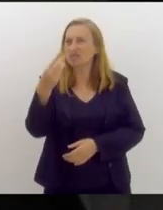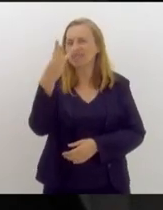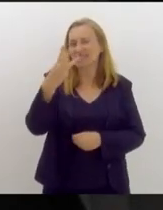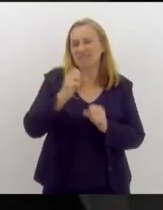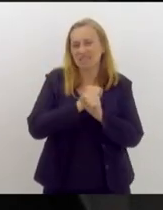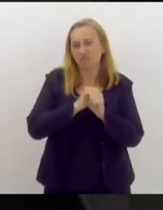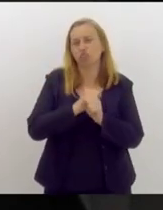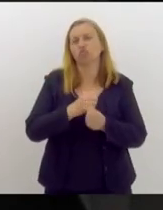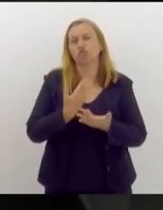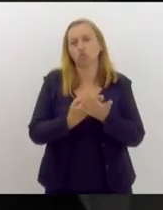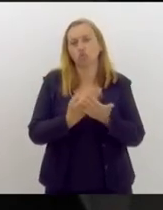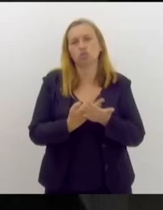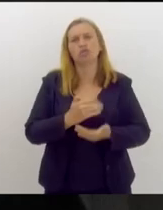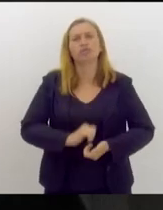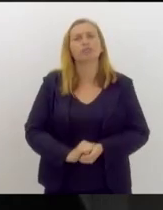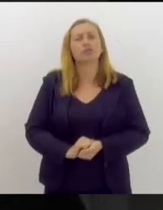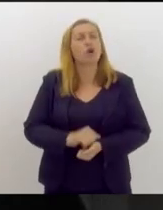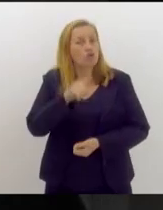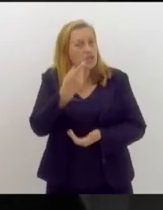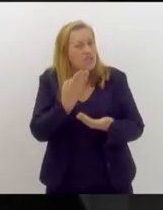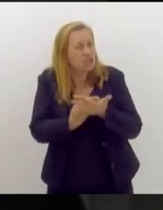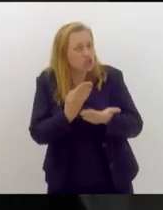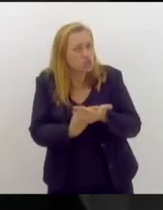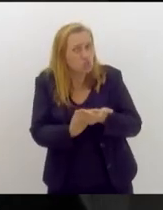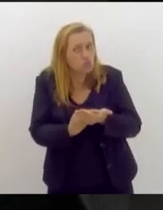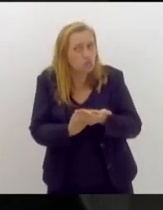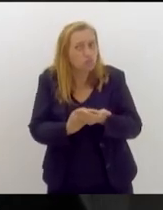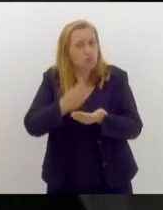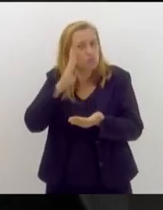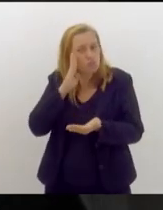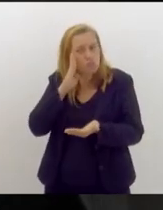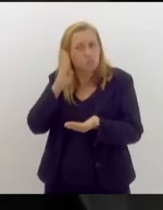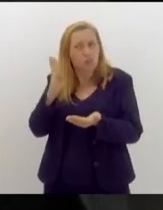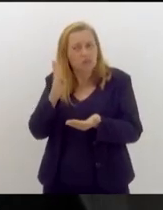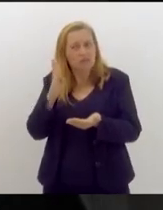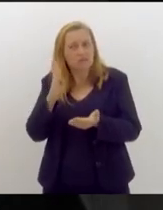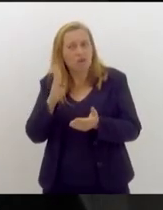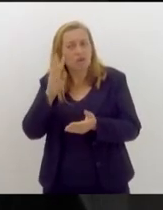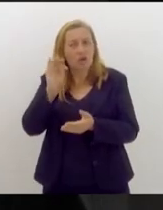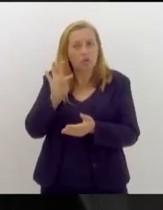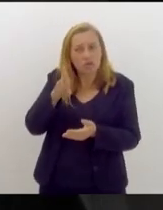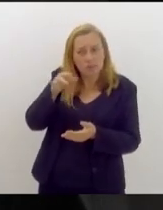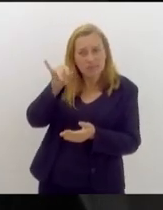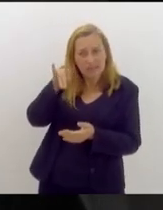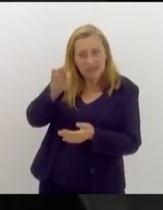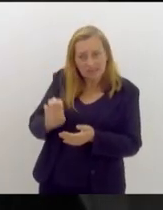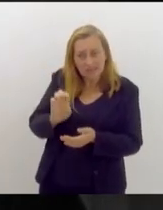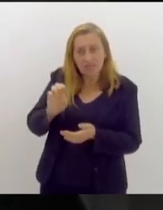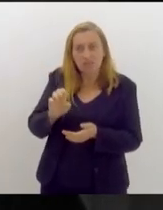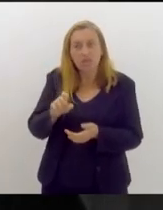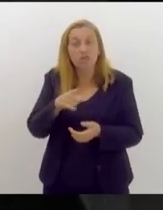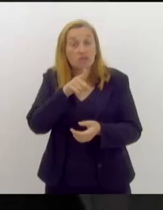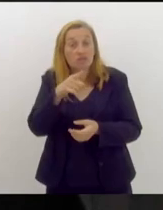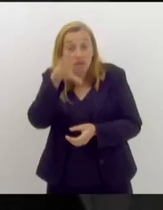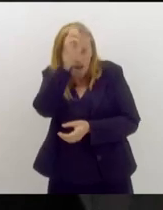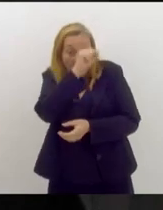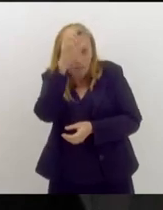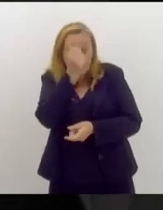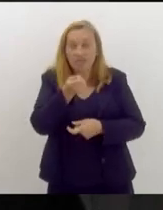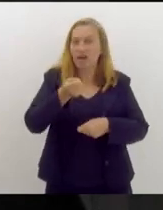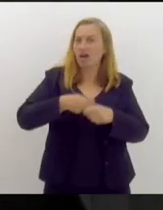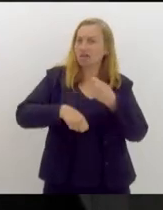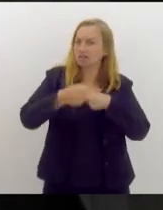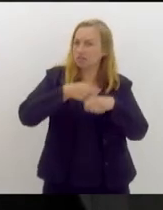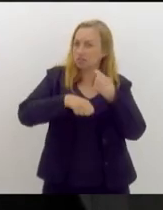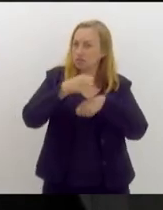bom e quando você estuda os princípios da contabilidade você aprende administrar